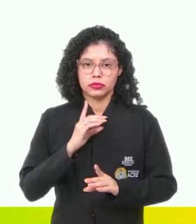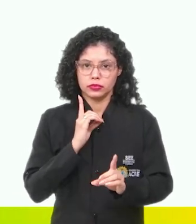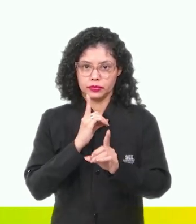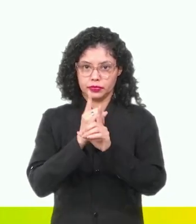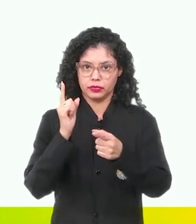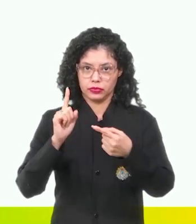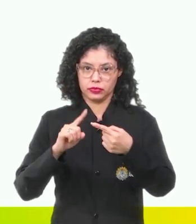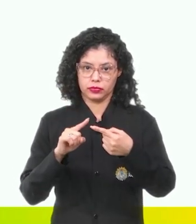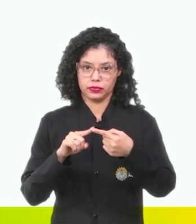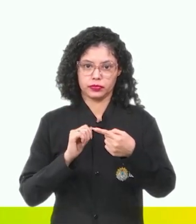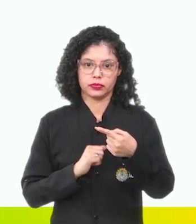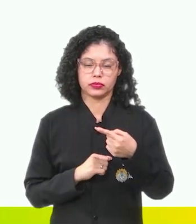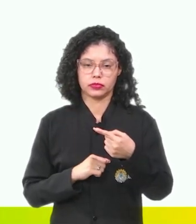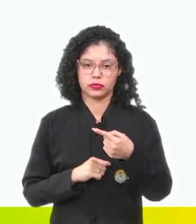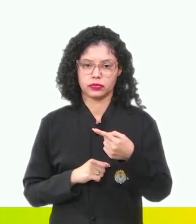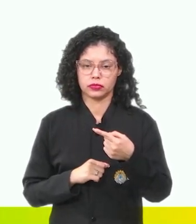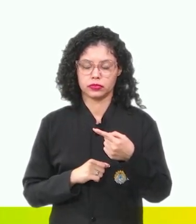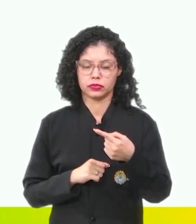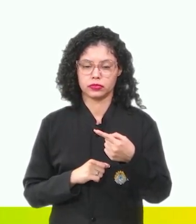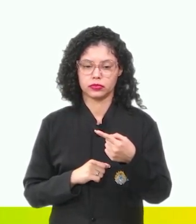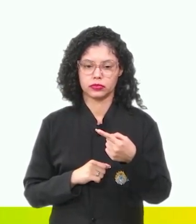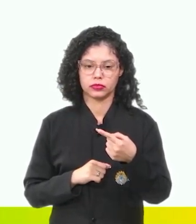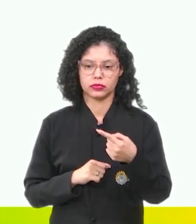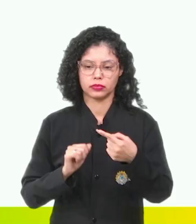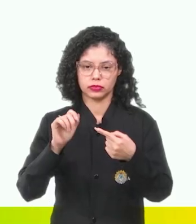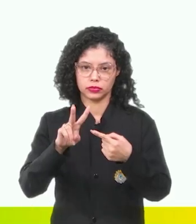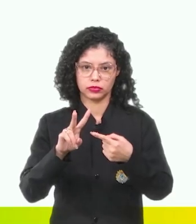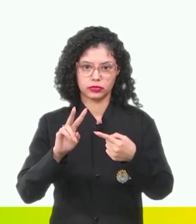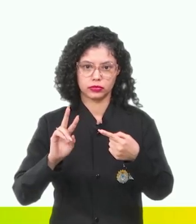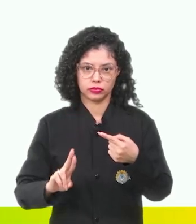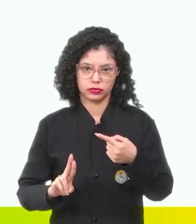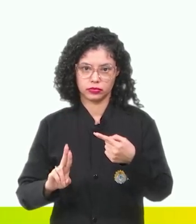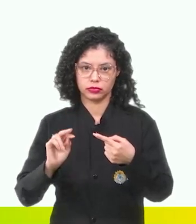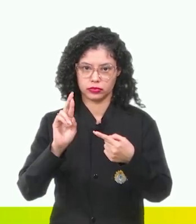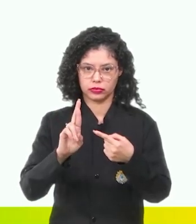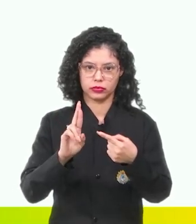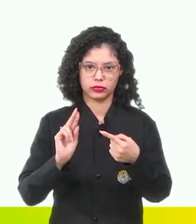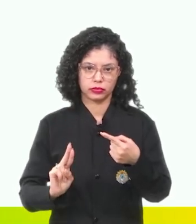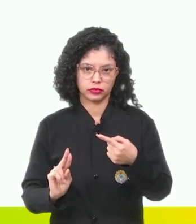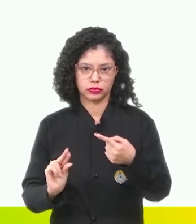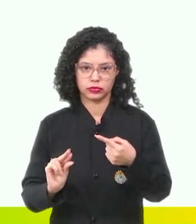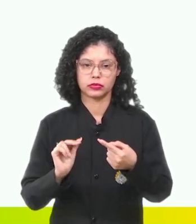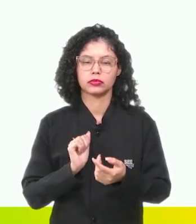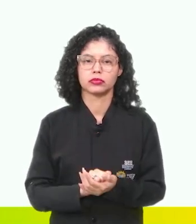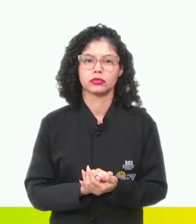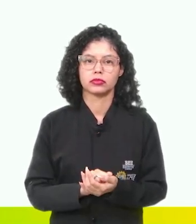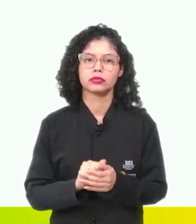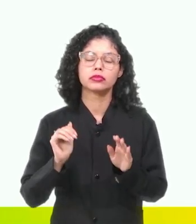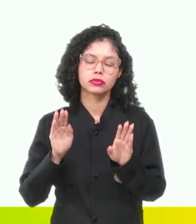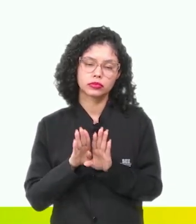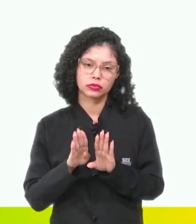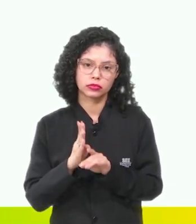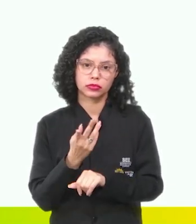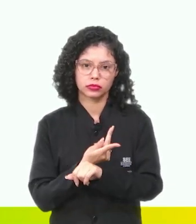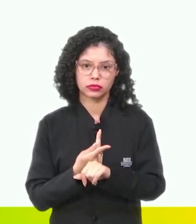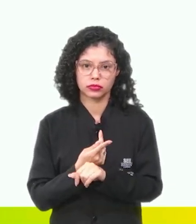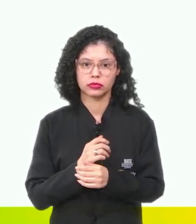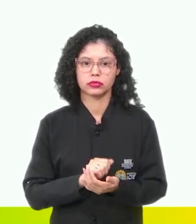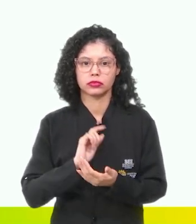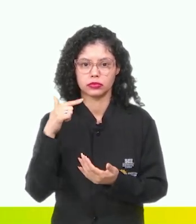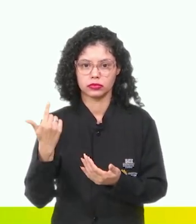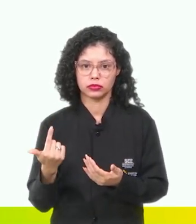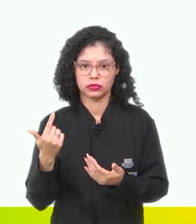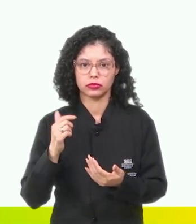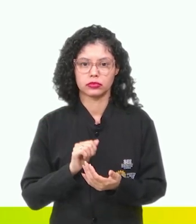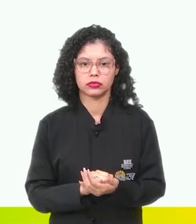um. Vzão, Vzinho, Rzão, Rzinho. Vou procurar aqui também. Tem outro